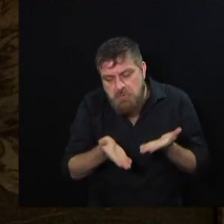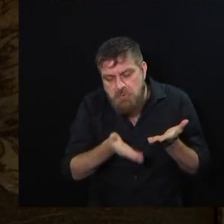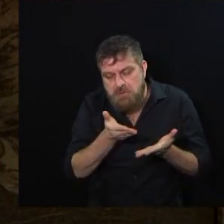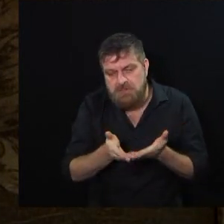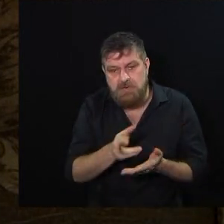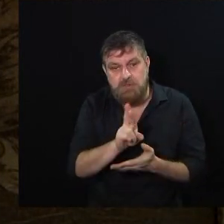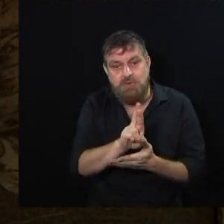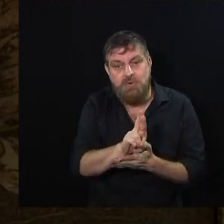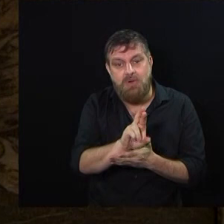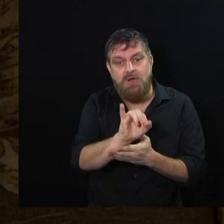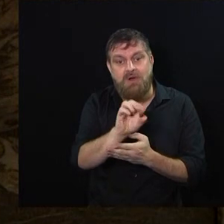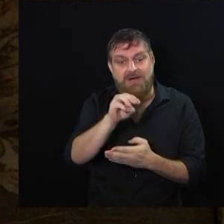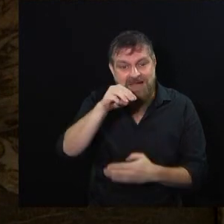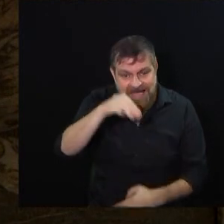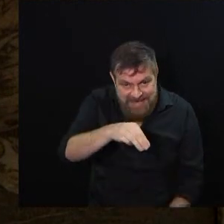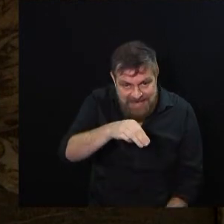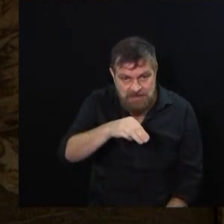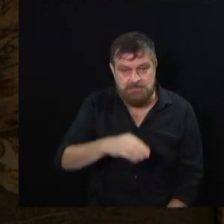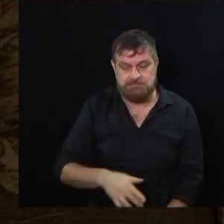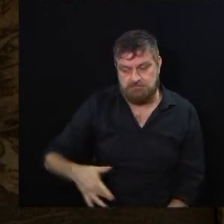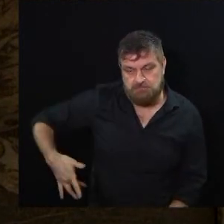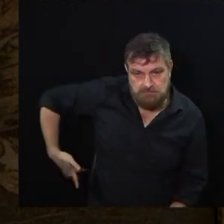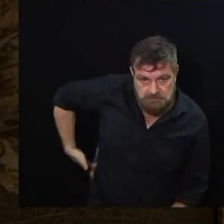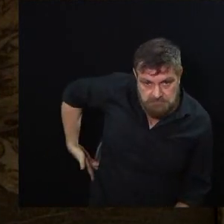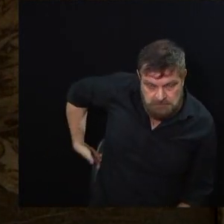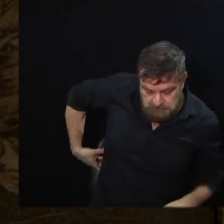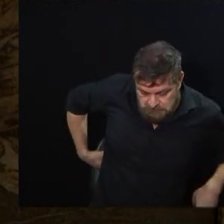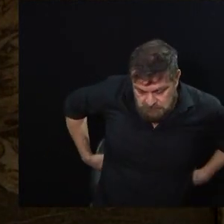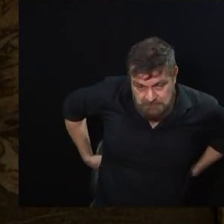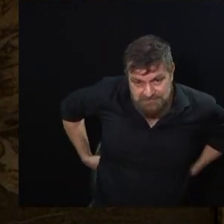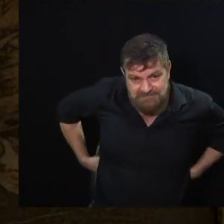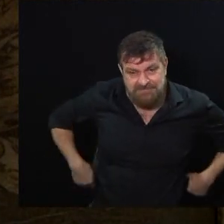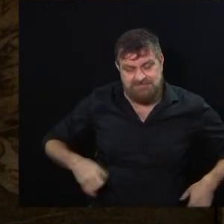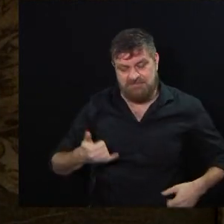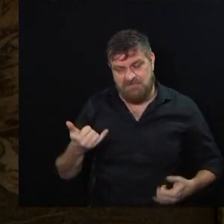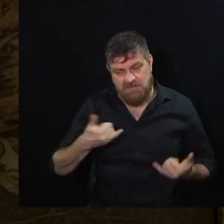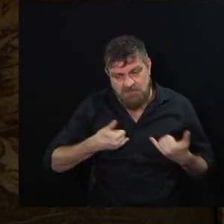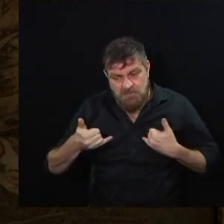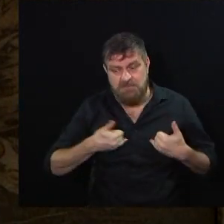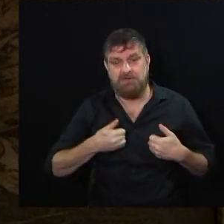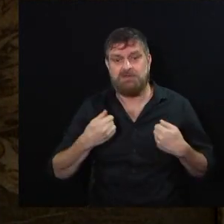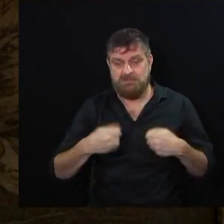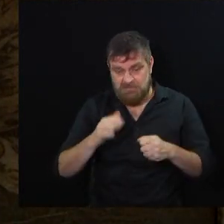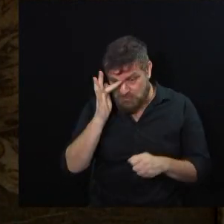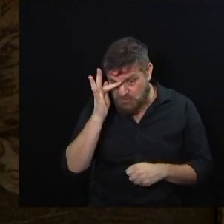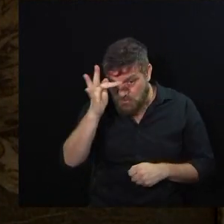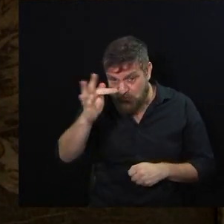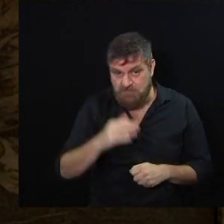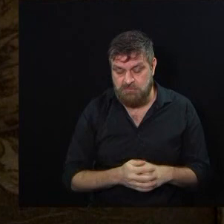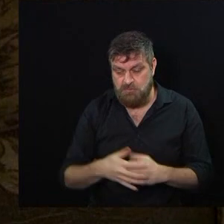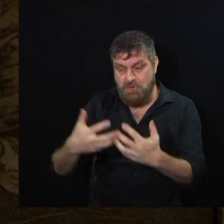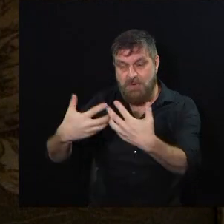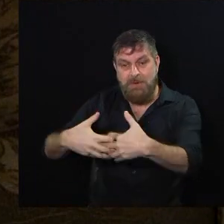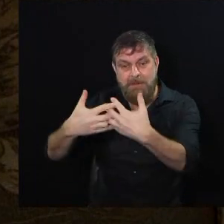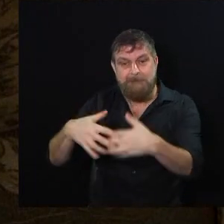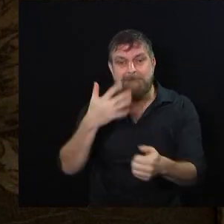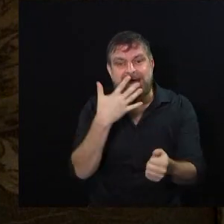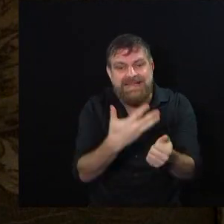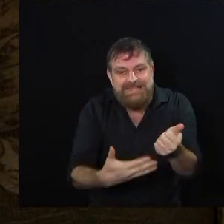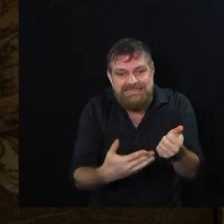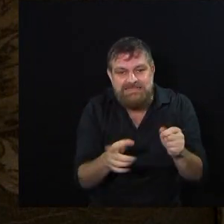ele falava, sempre ele falou, mas você vai para a diálise, porque fatalmente não temos nada que possa